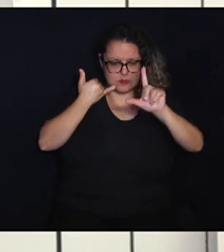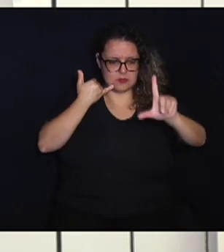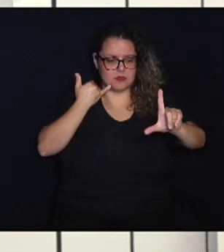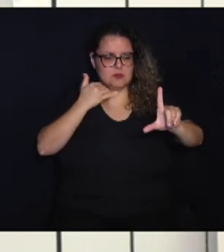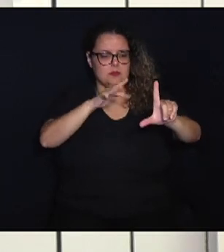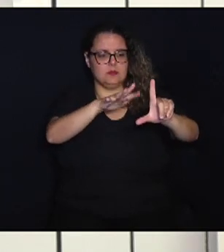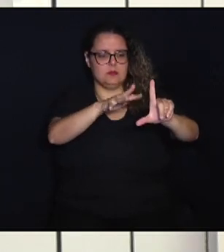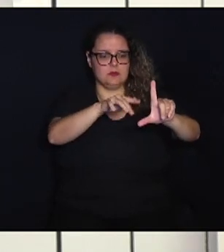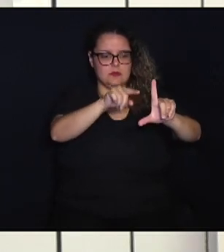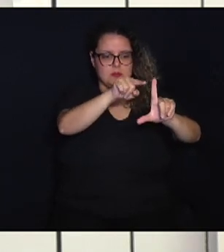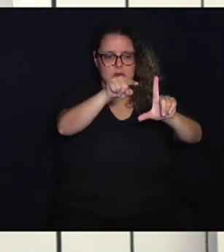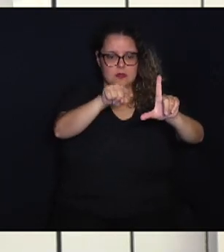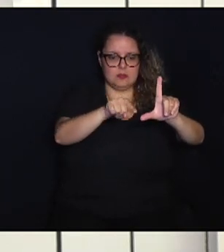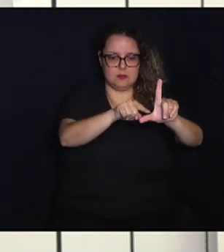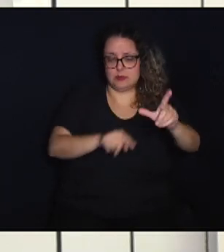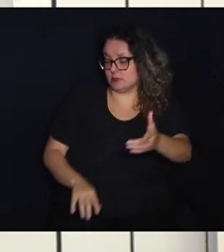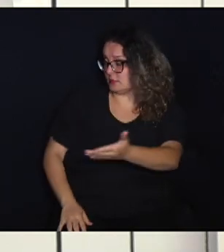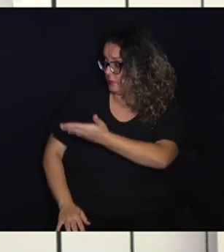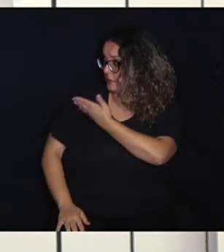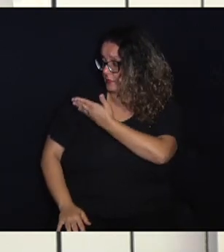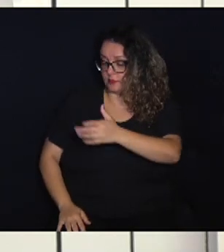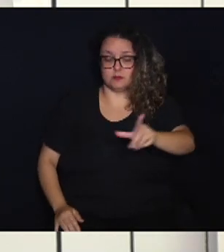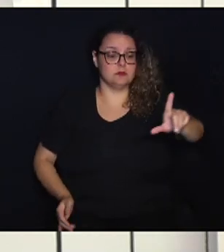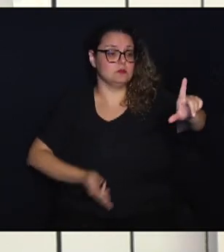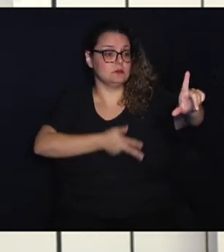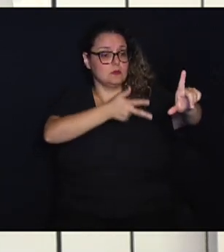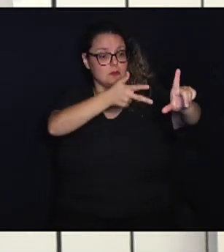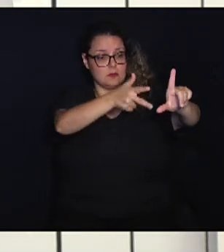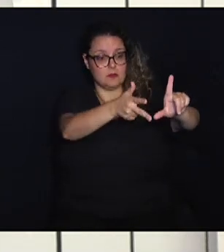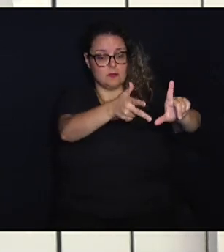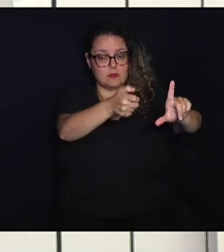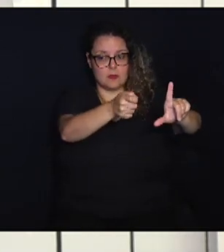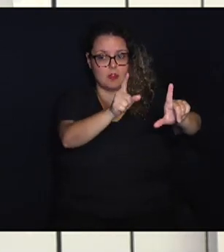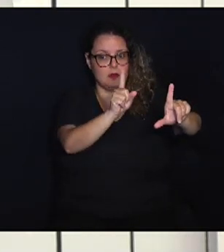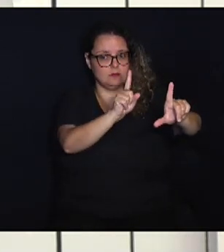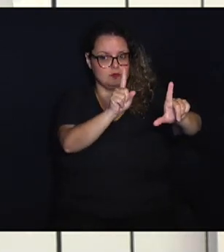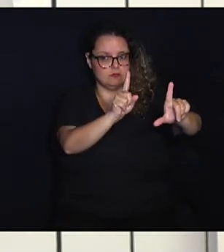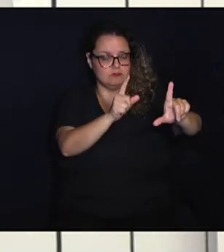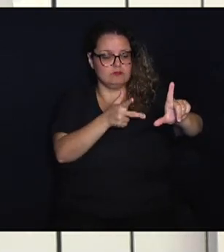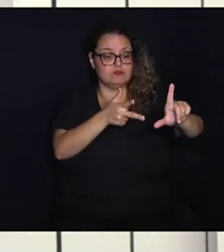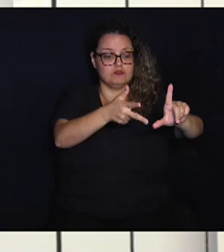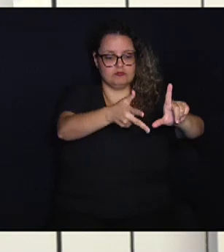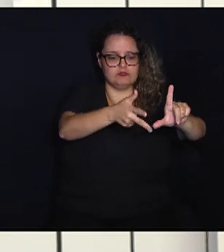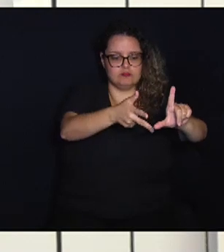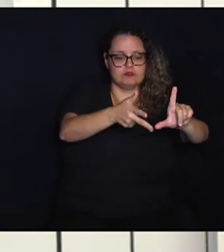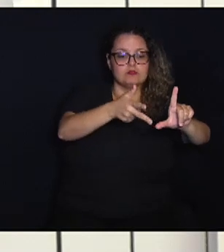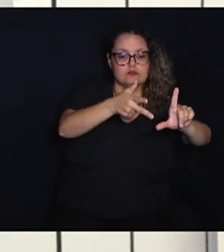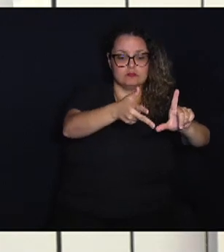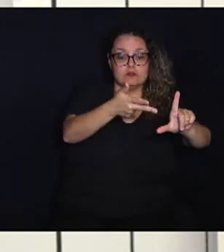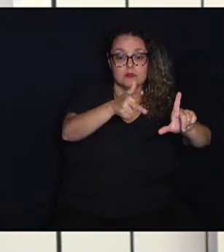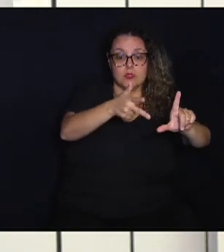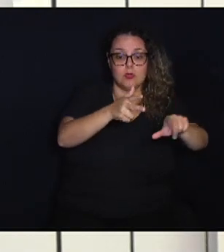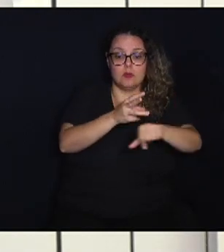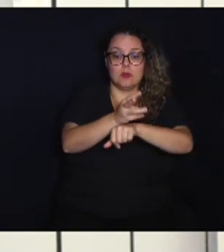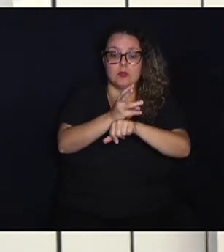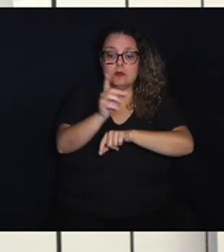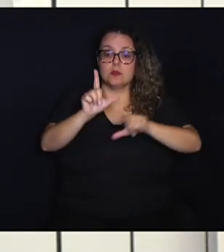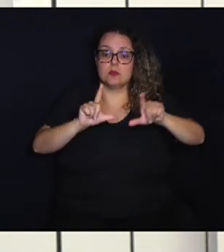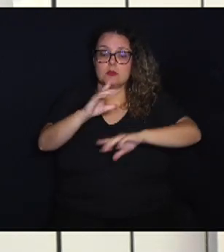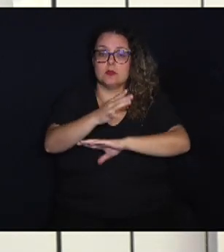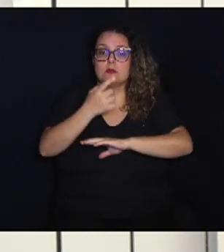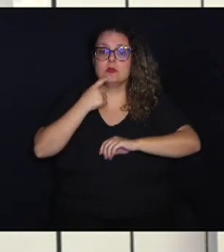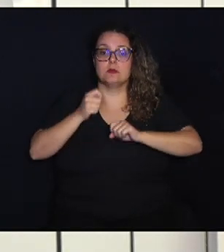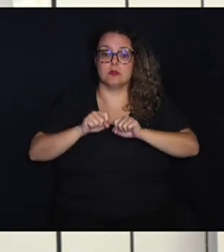Para este QR Code aqui, já aparece uma mensagem na sua tela. O WhatsApp da TV Câmara Campinas. Você aperta e pode enviar o